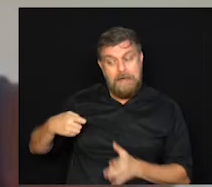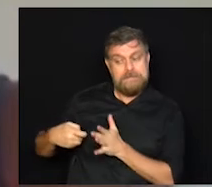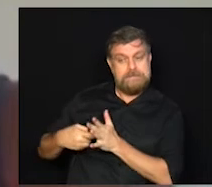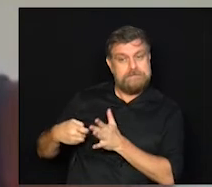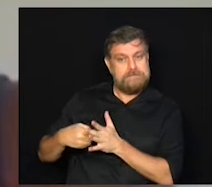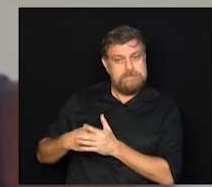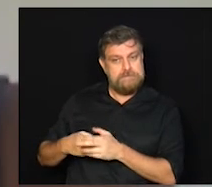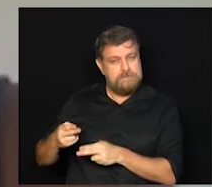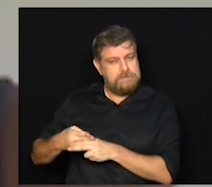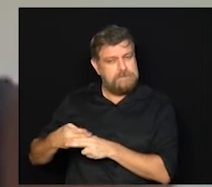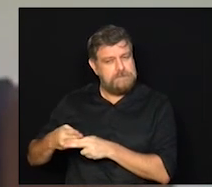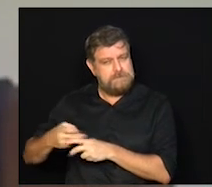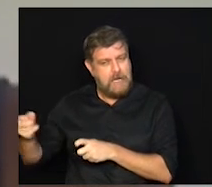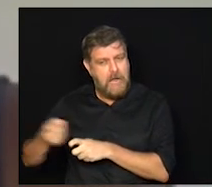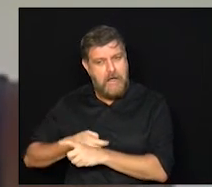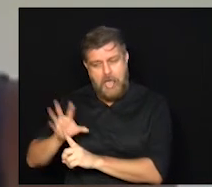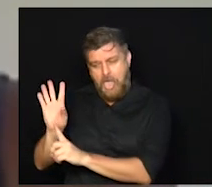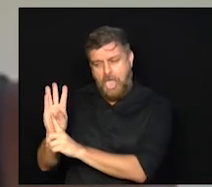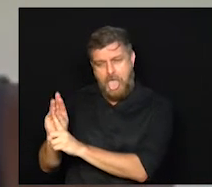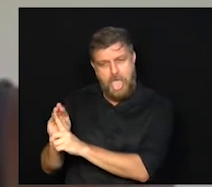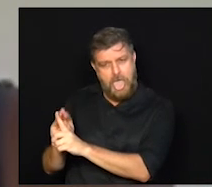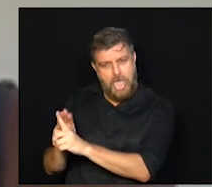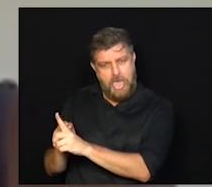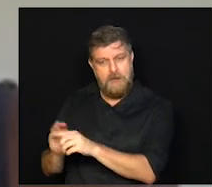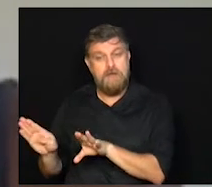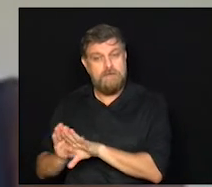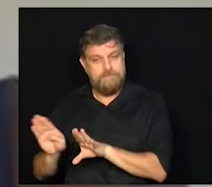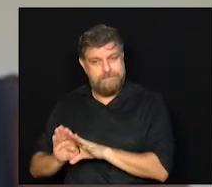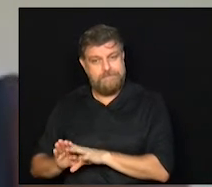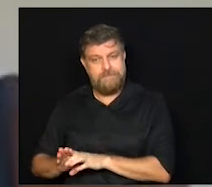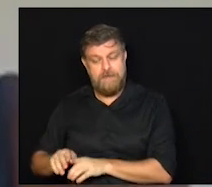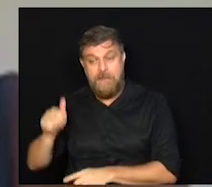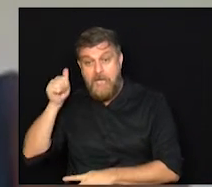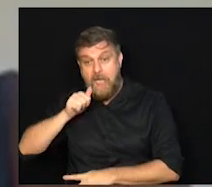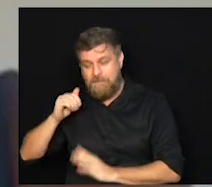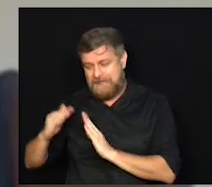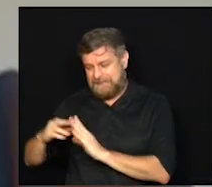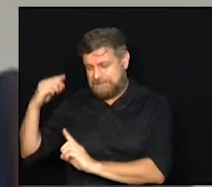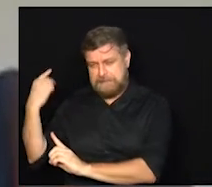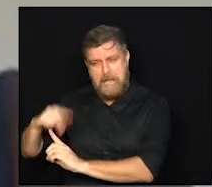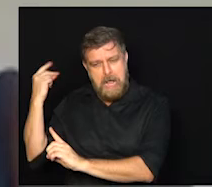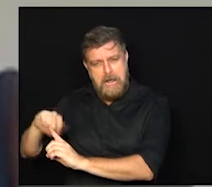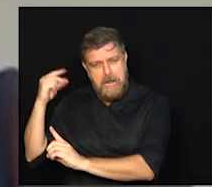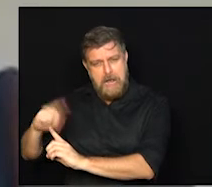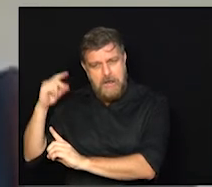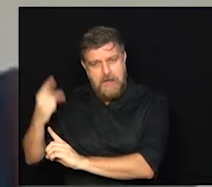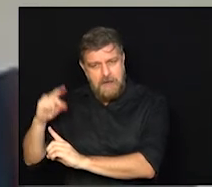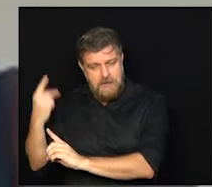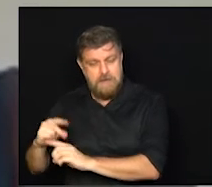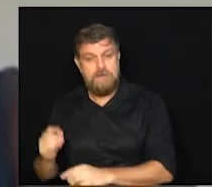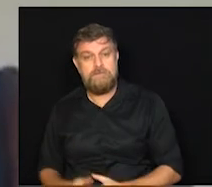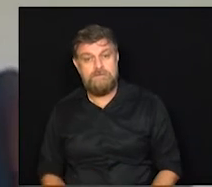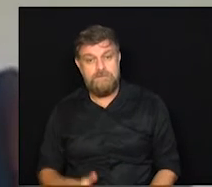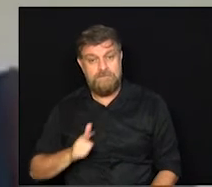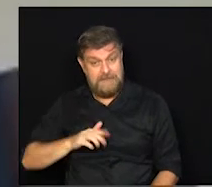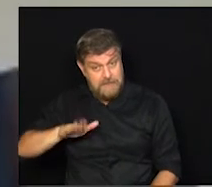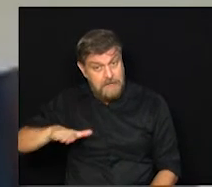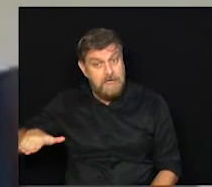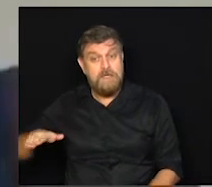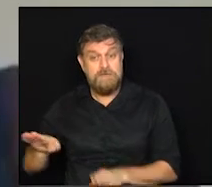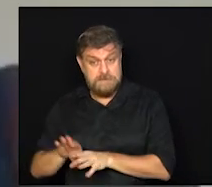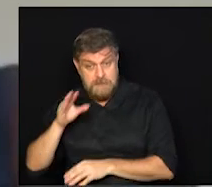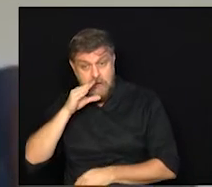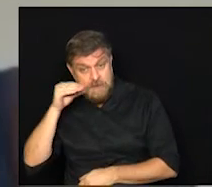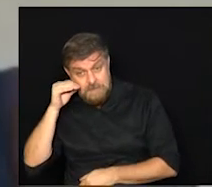abusos sexuais, de violência doméstica, e então, não só para crianças e adolescentes